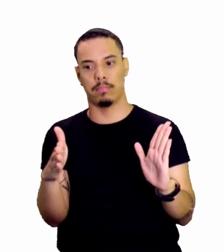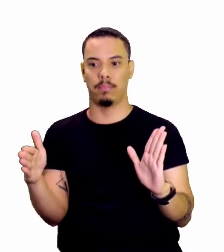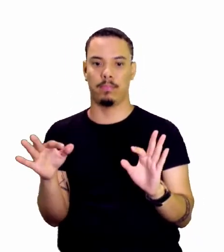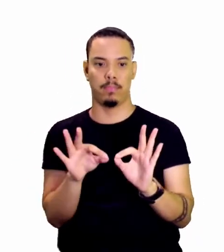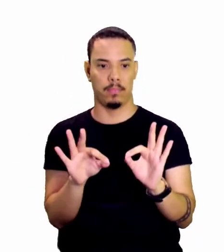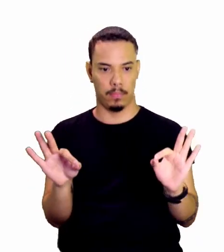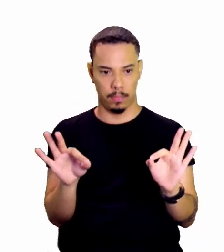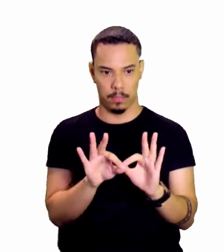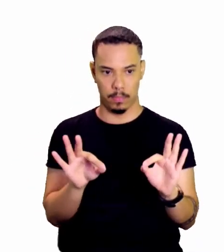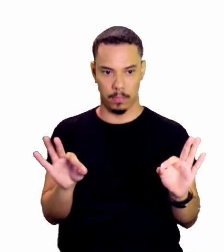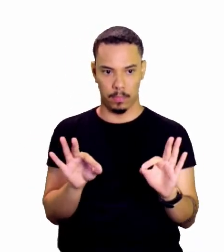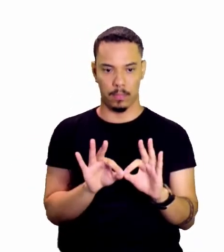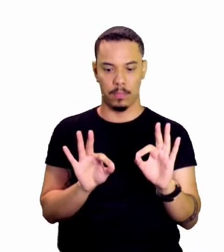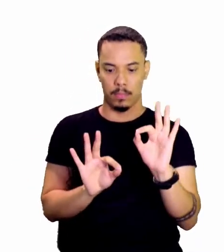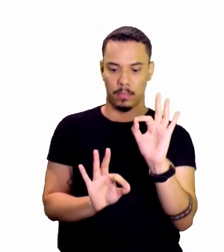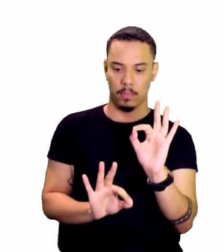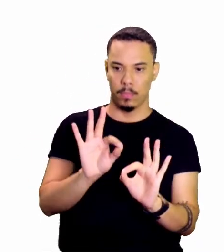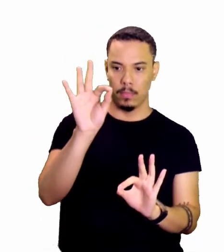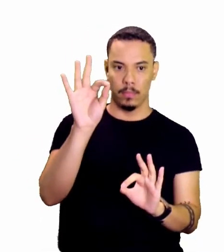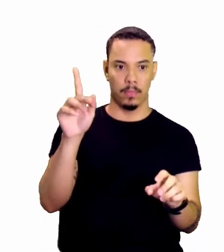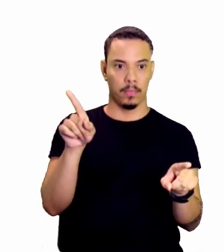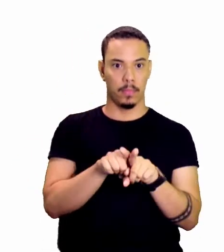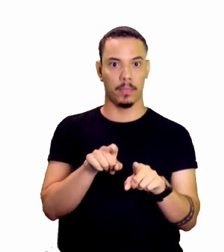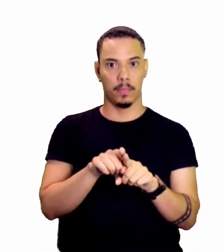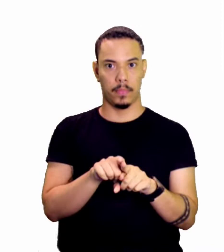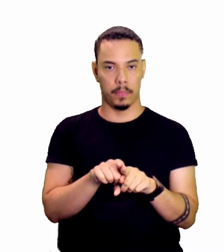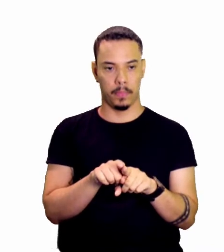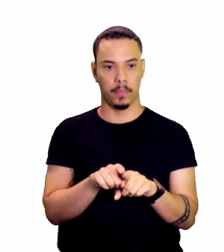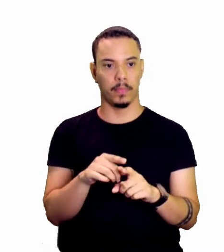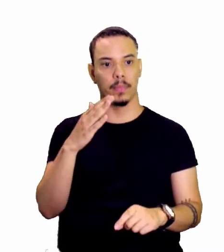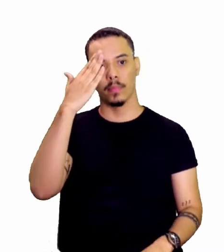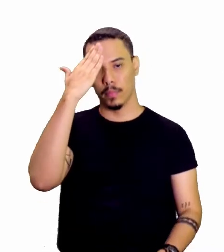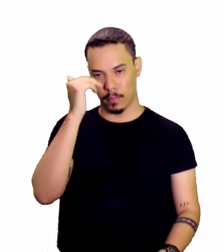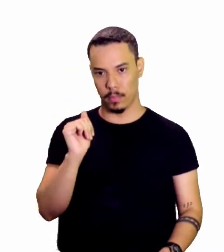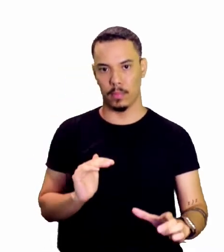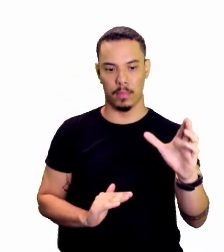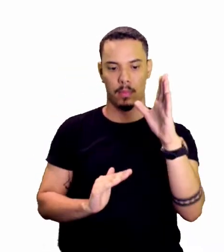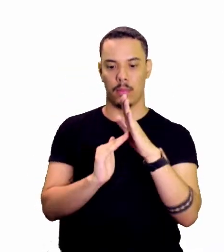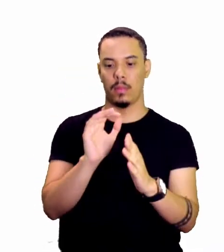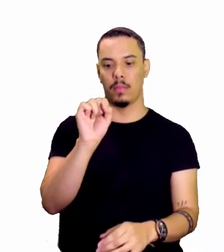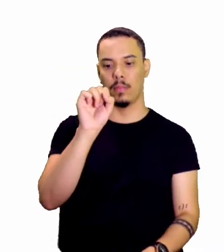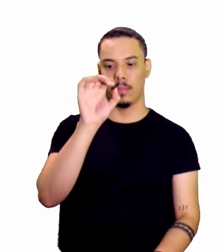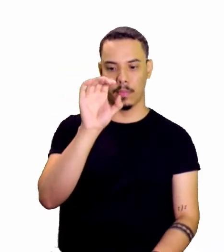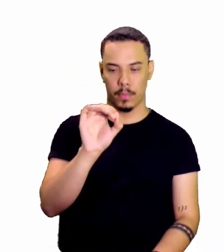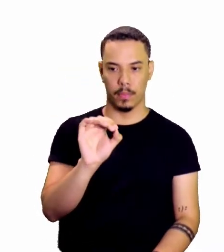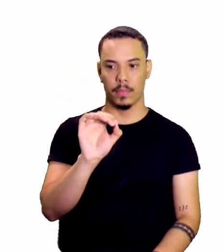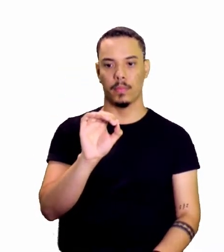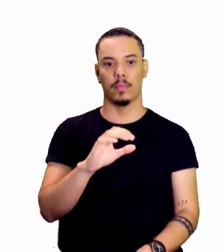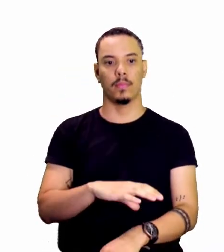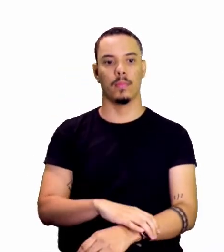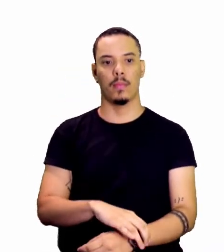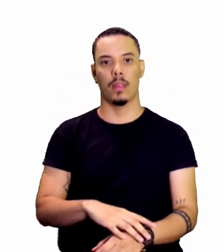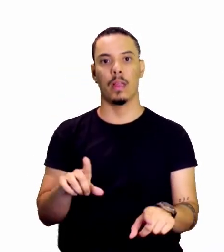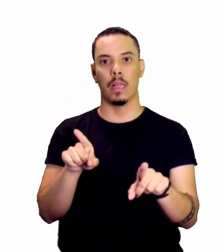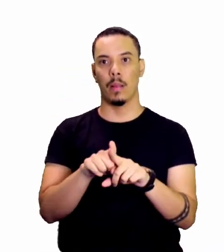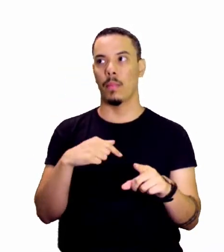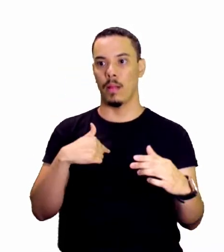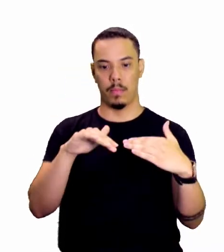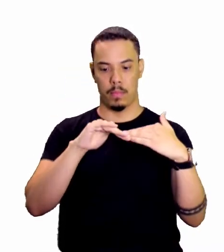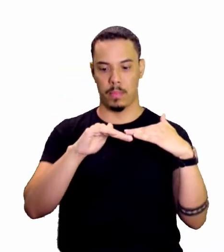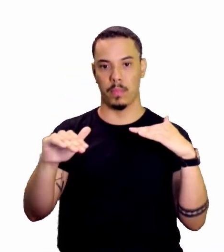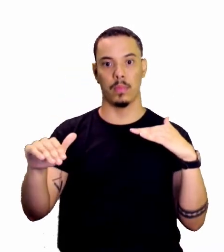nessa parte aqui certo aí ele foi daqui até aqui em em Ok e aquele